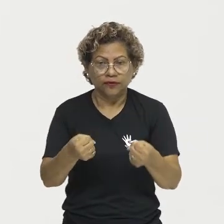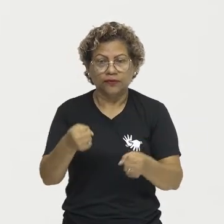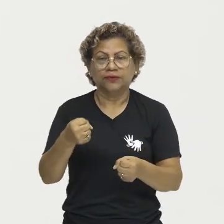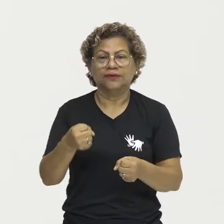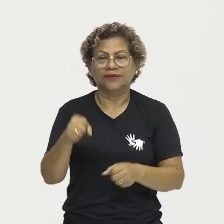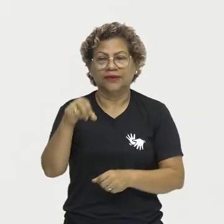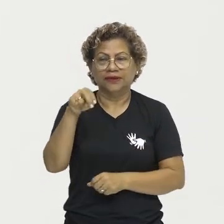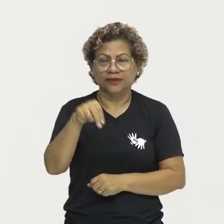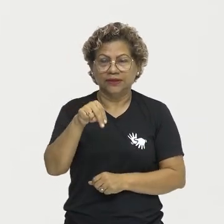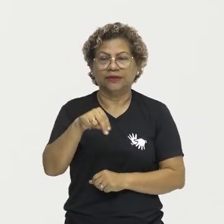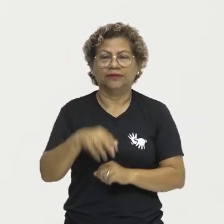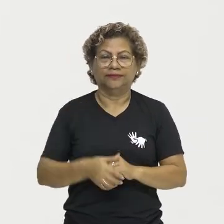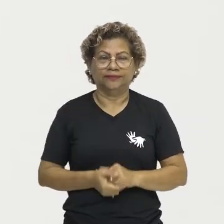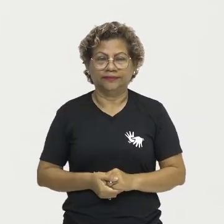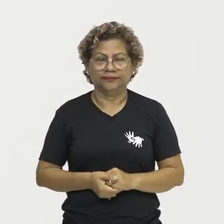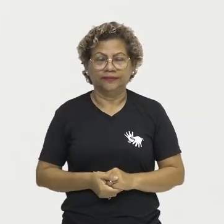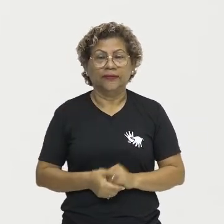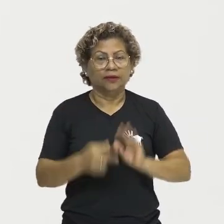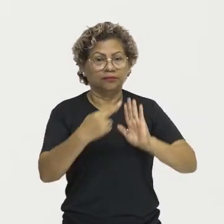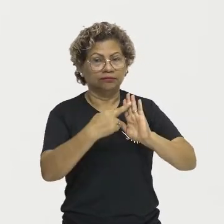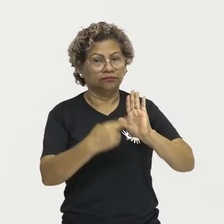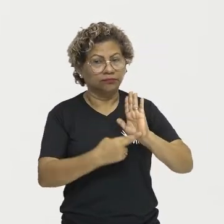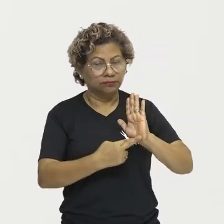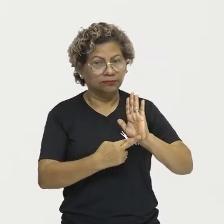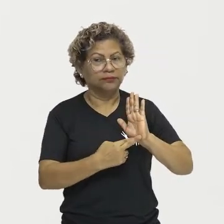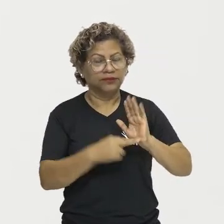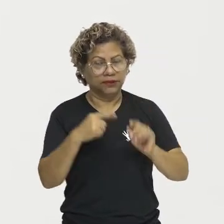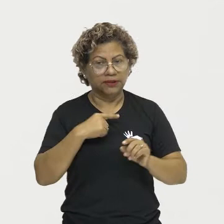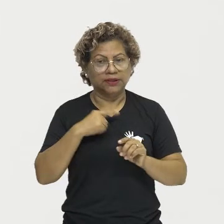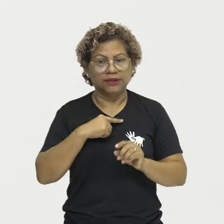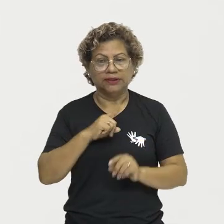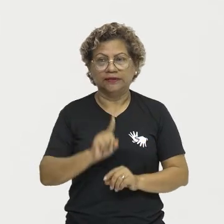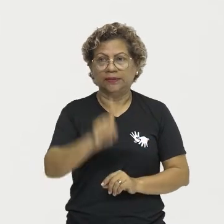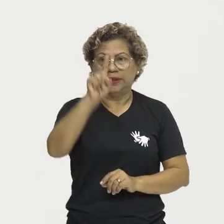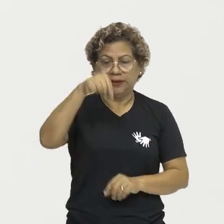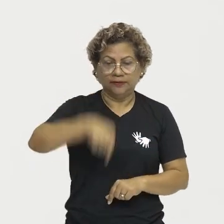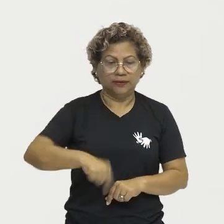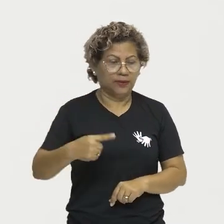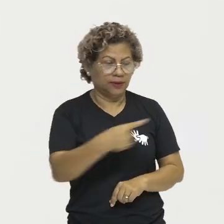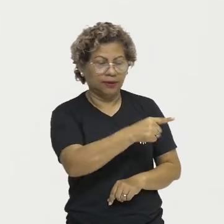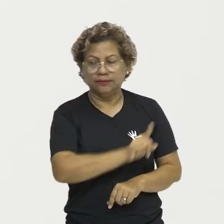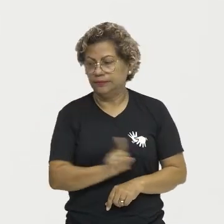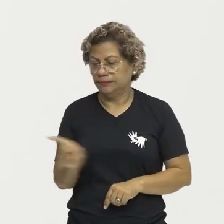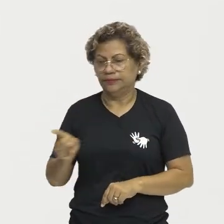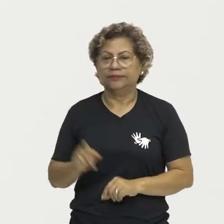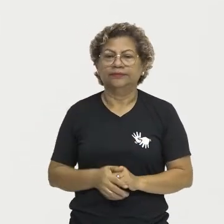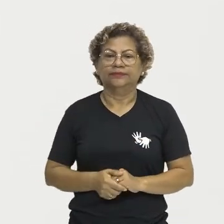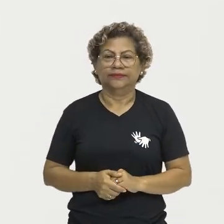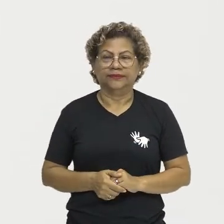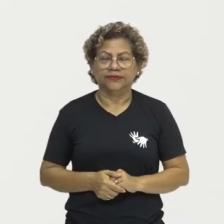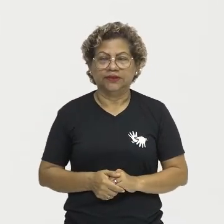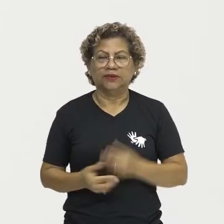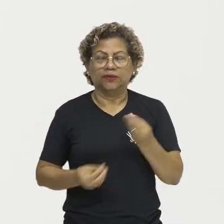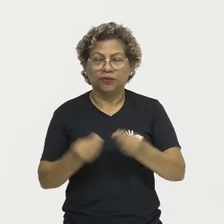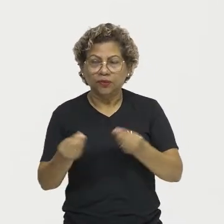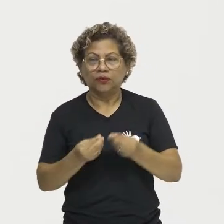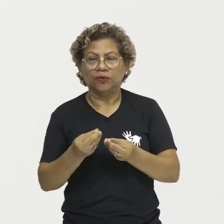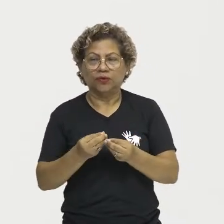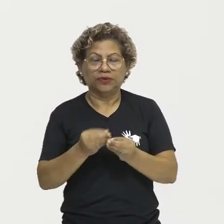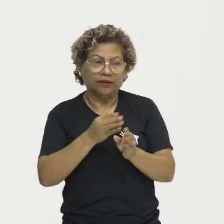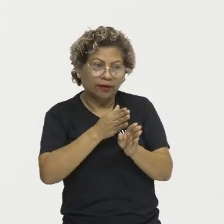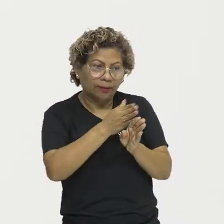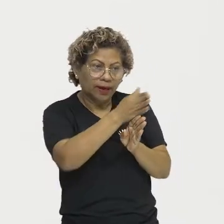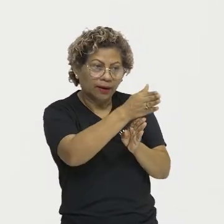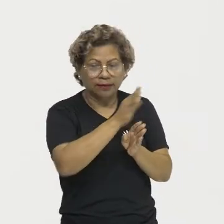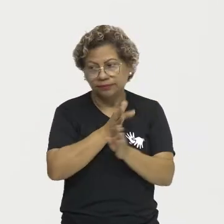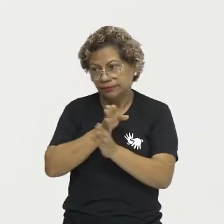A direção é a reta que dá a direção da força. E o sentido é a orientação da força em